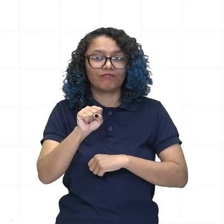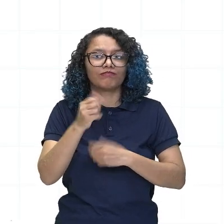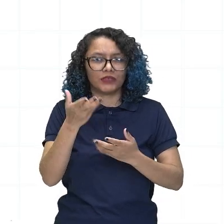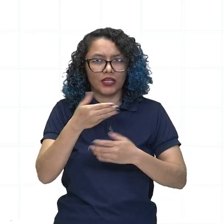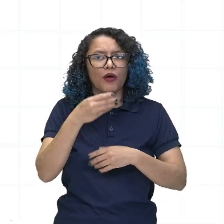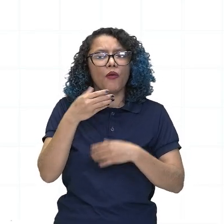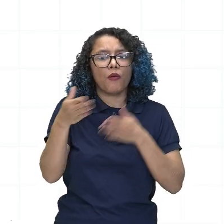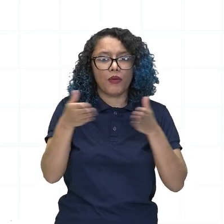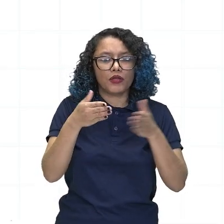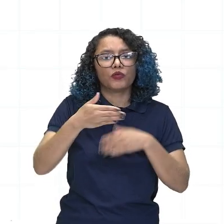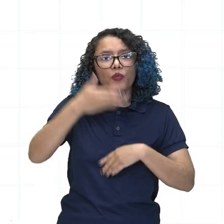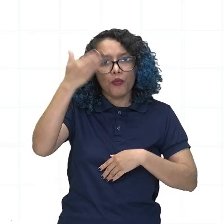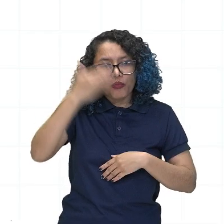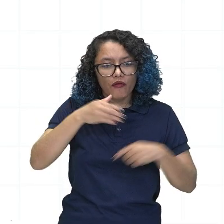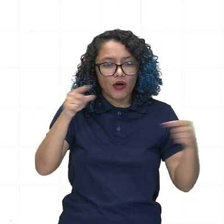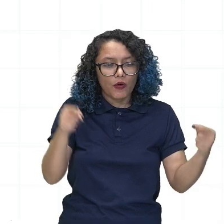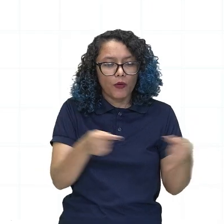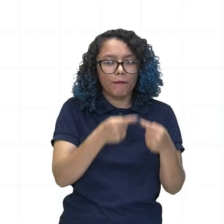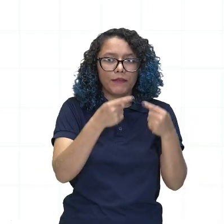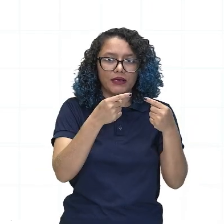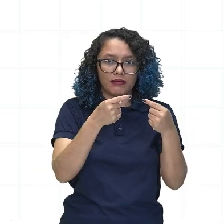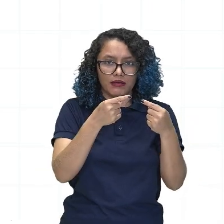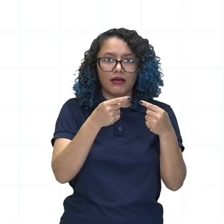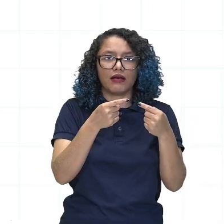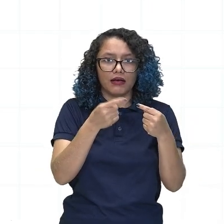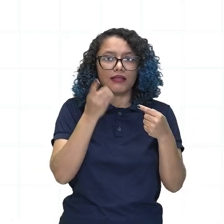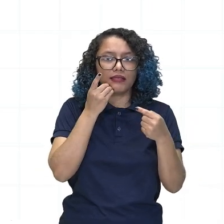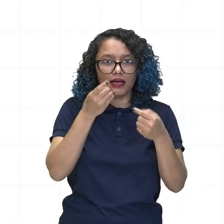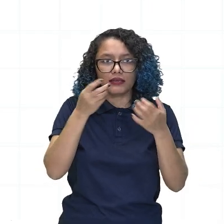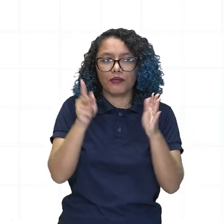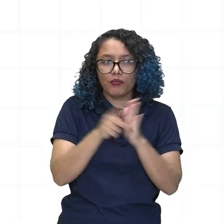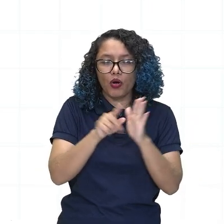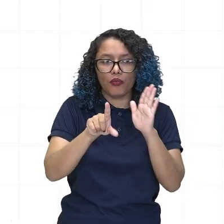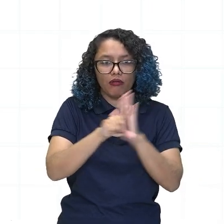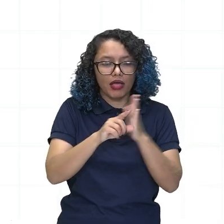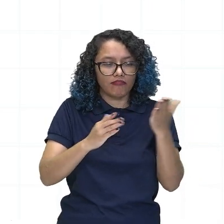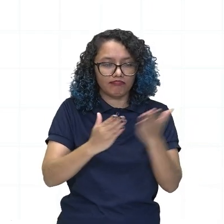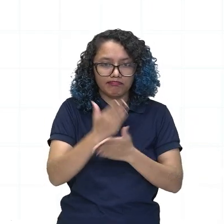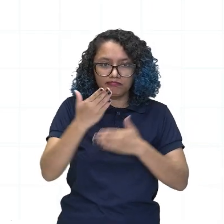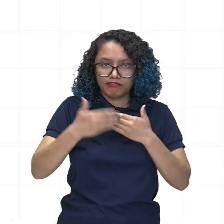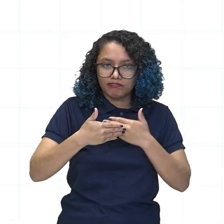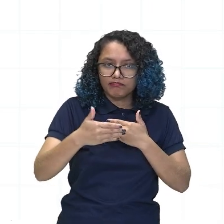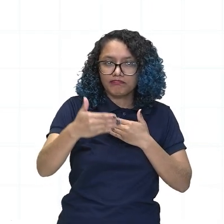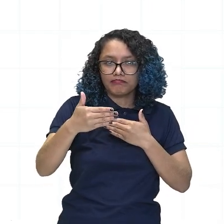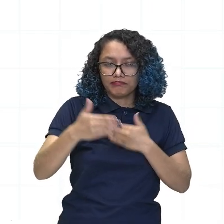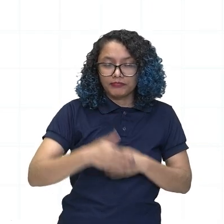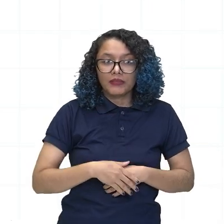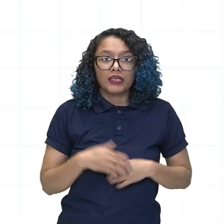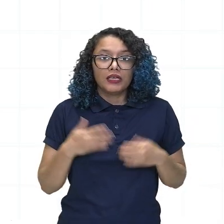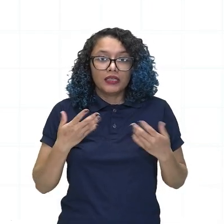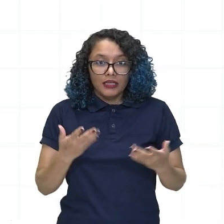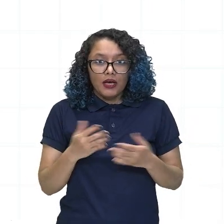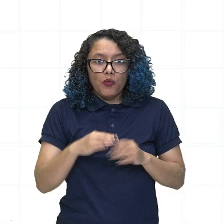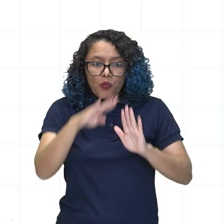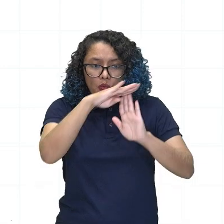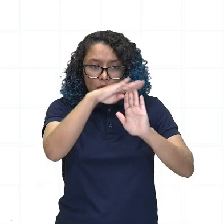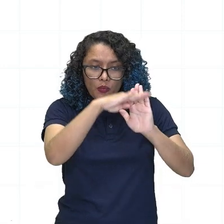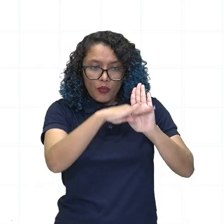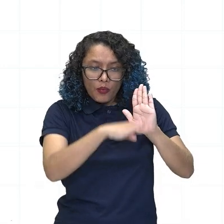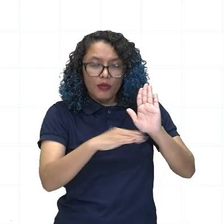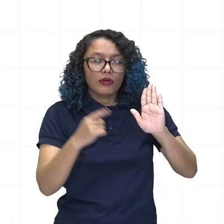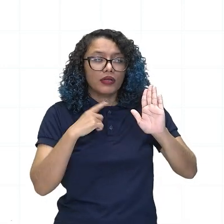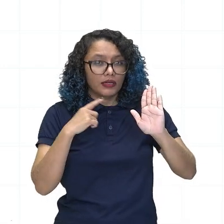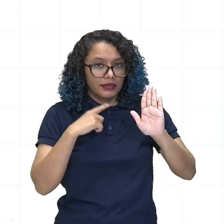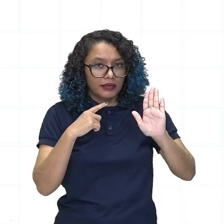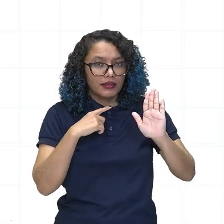comprova exatamente a data que essa lei entrou em vigor. E essa lei, ela busca estabelecer diretrizes, ou seja, as